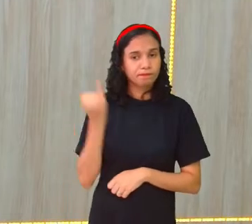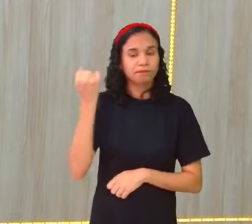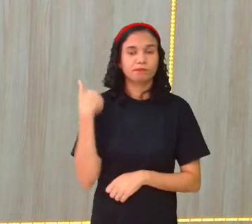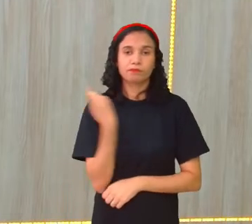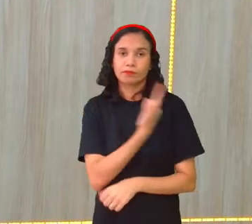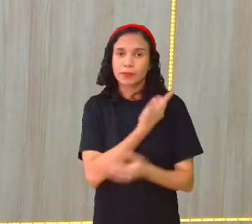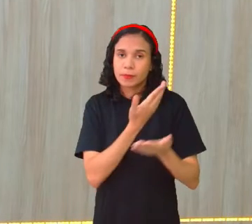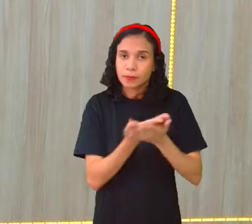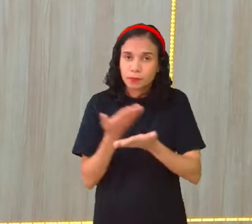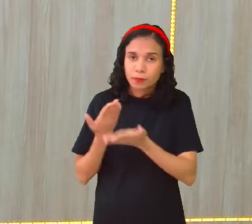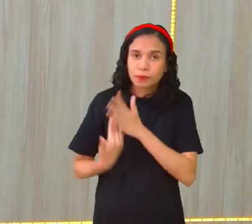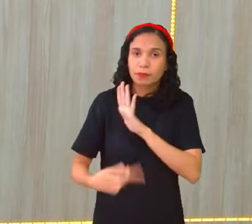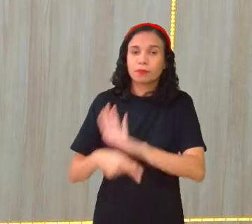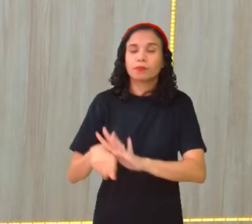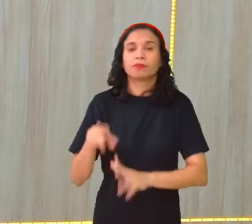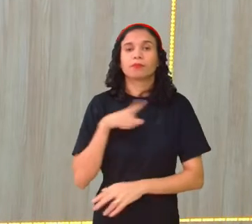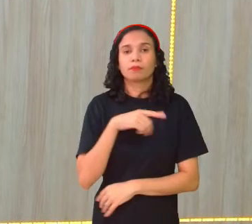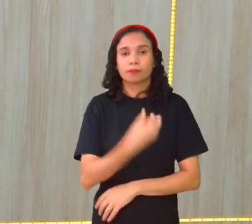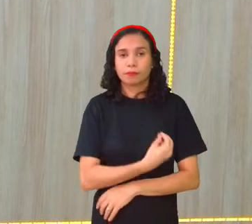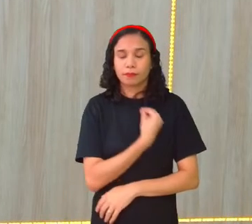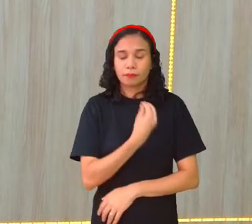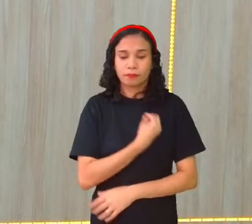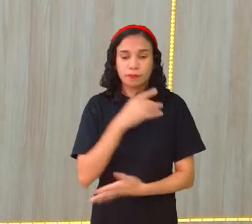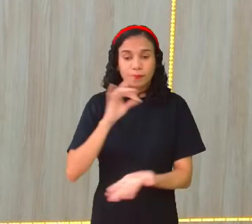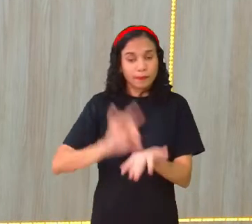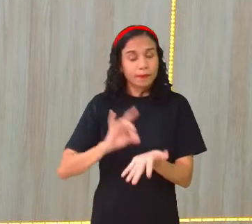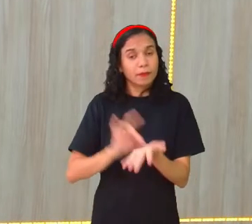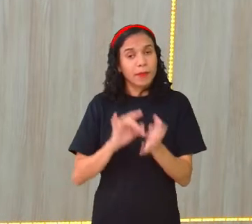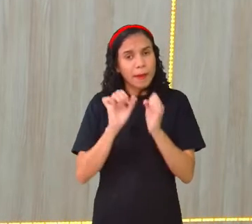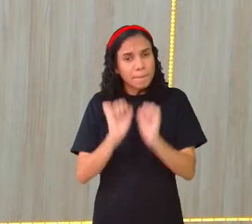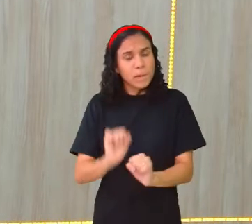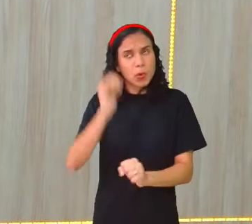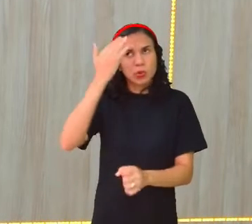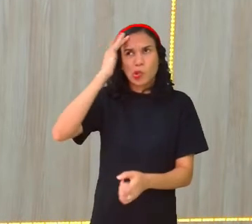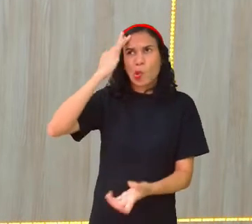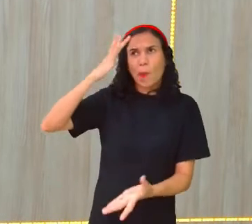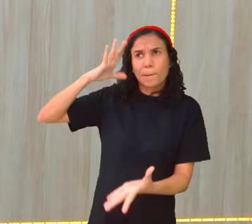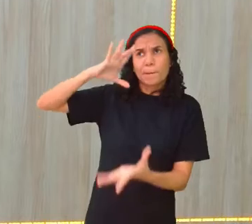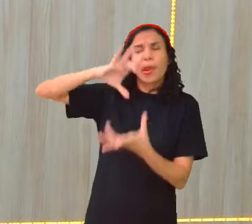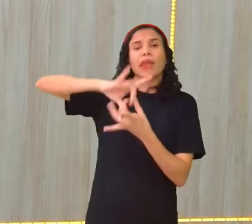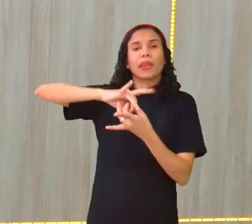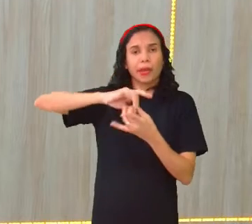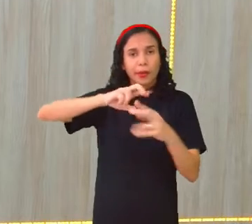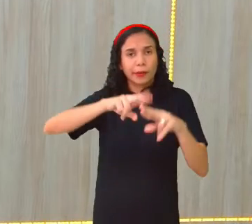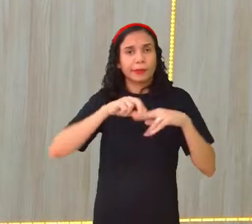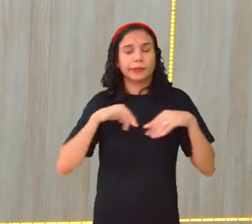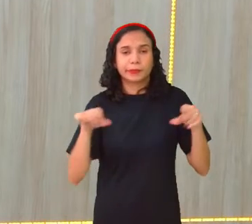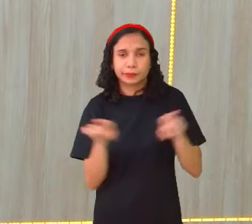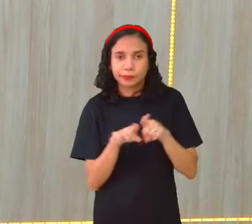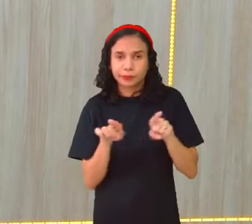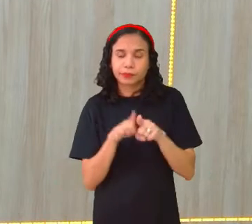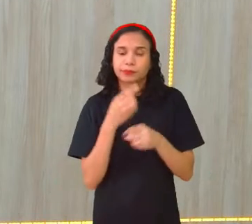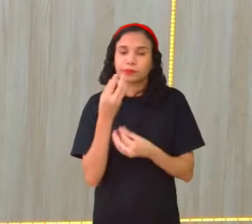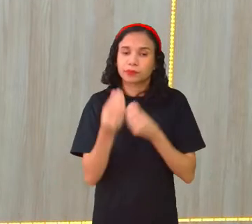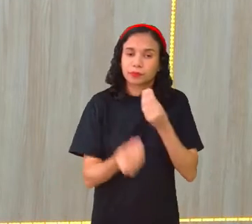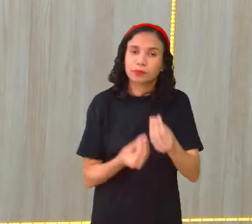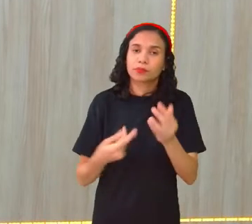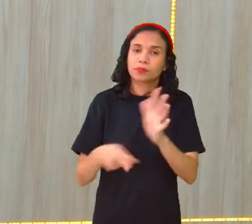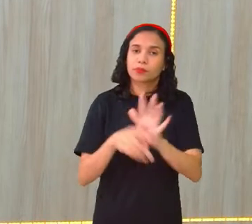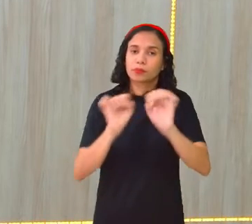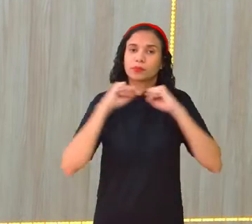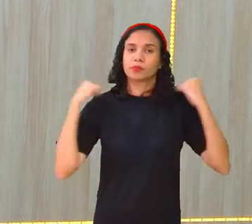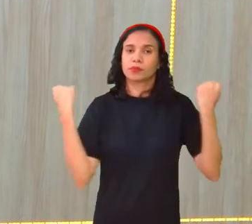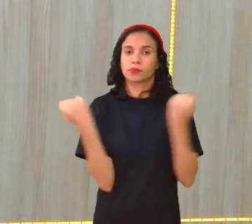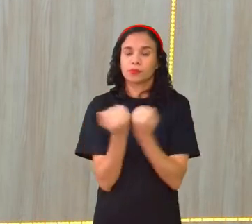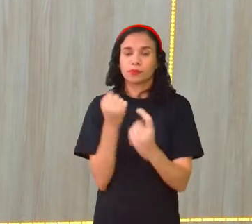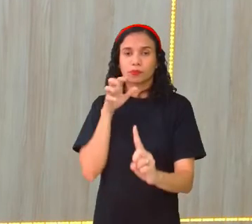recorte, a gente trabalhar isso para que a gente possa ter compreensão, né, inclusive para o que se reflete na